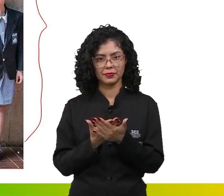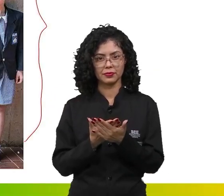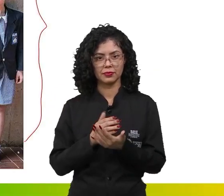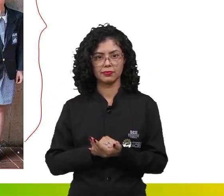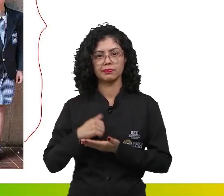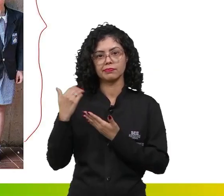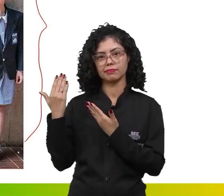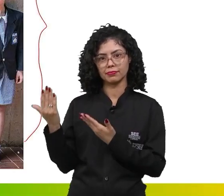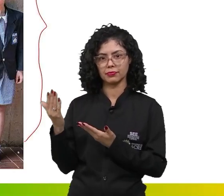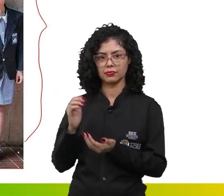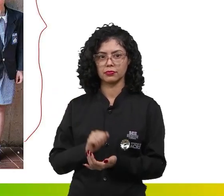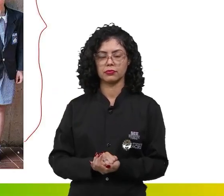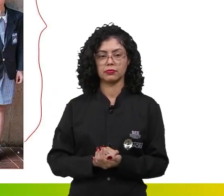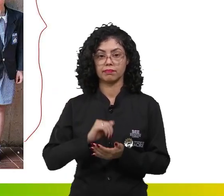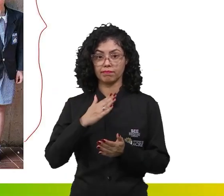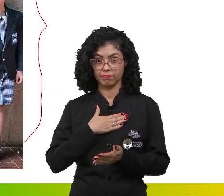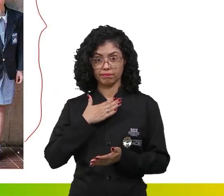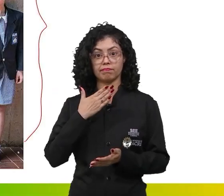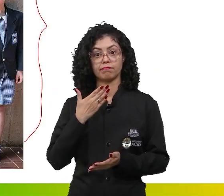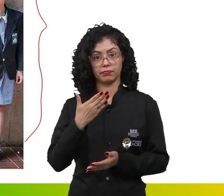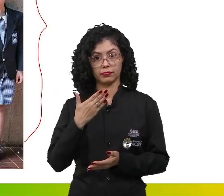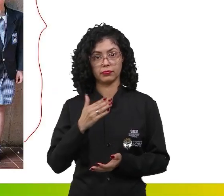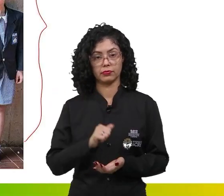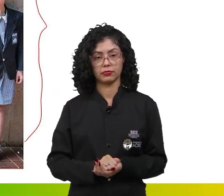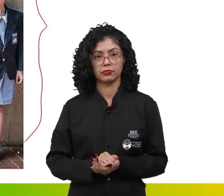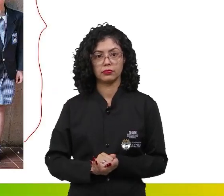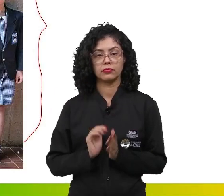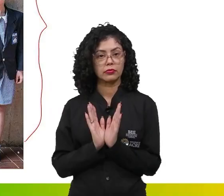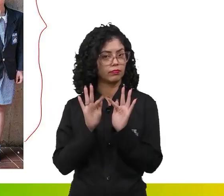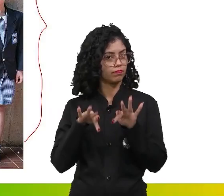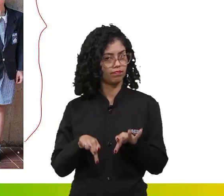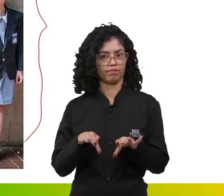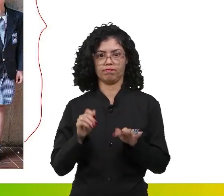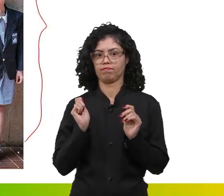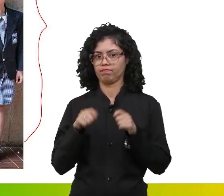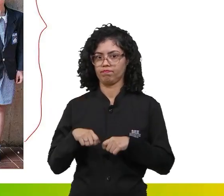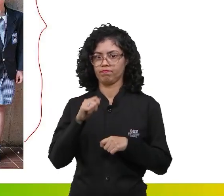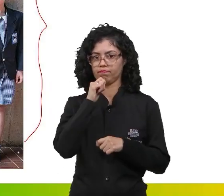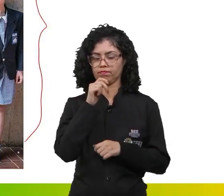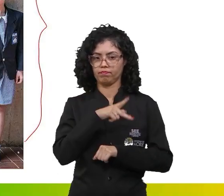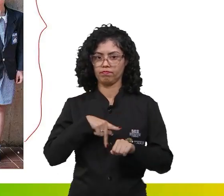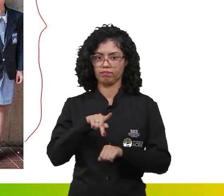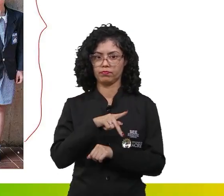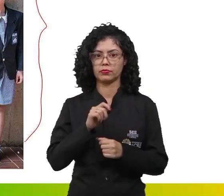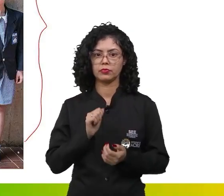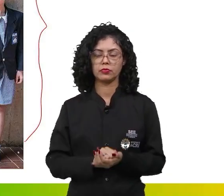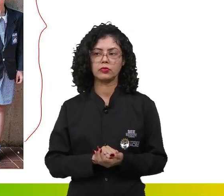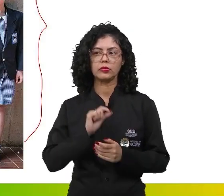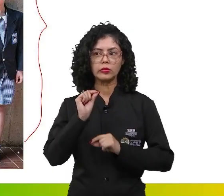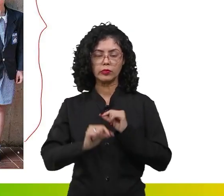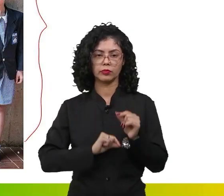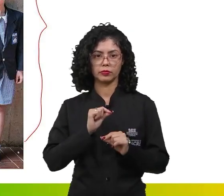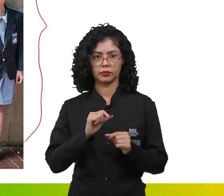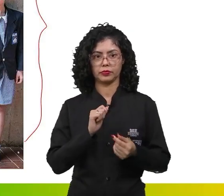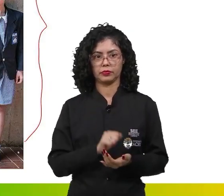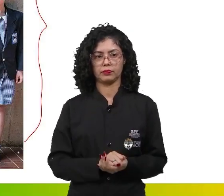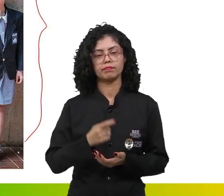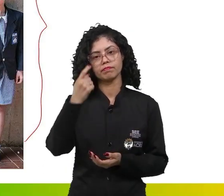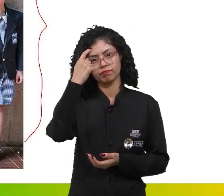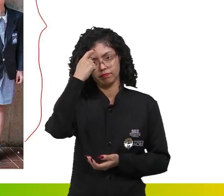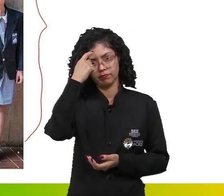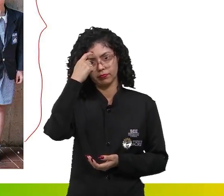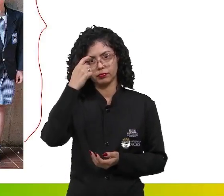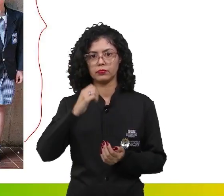que é bem marcante, é bem impactante, né? É impossível a gente viver em um país em que